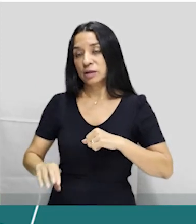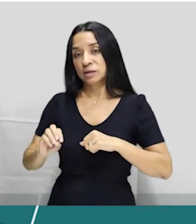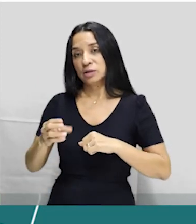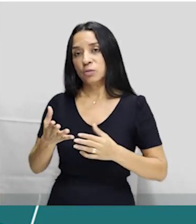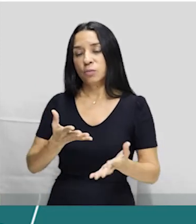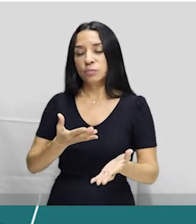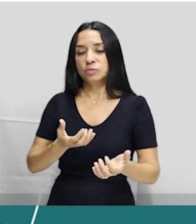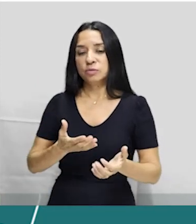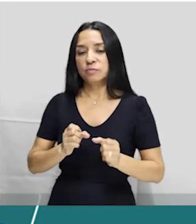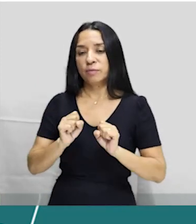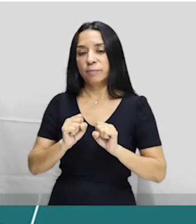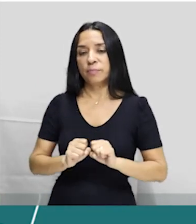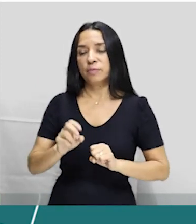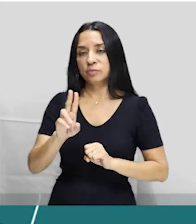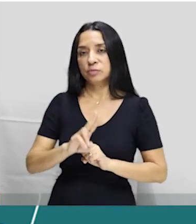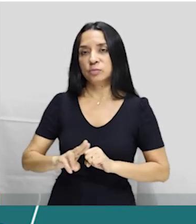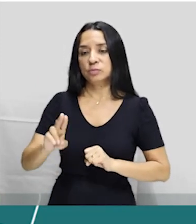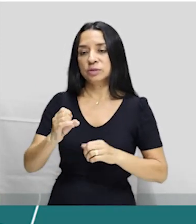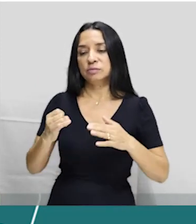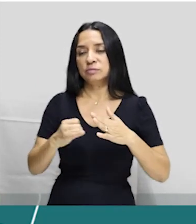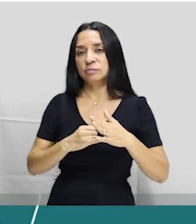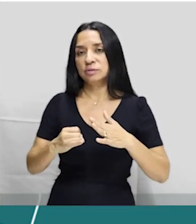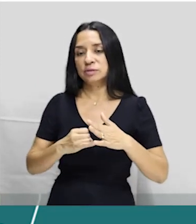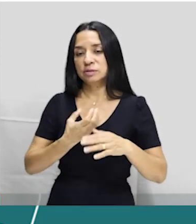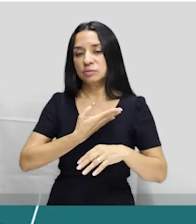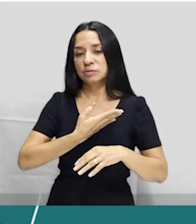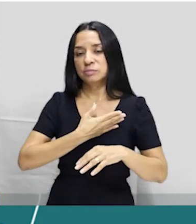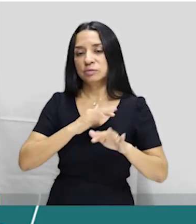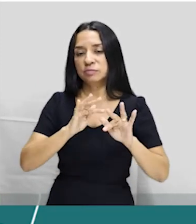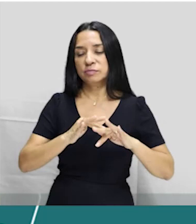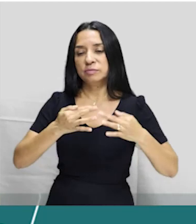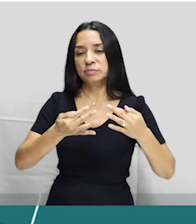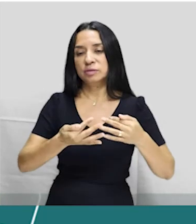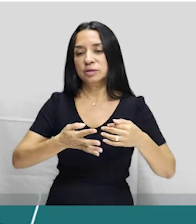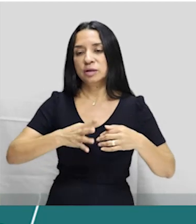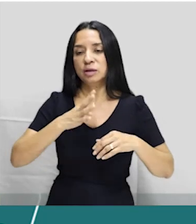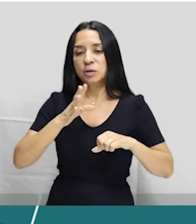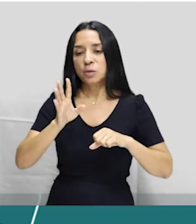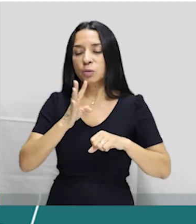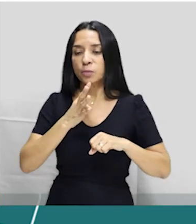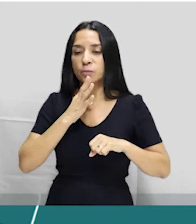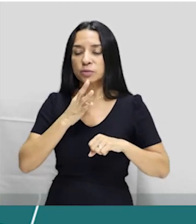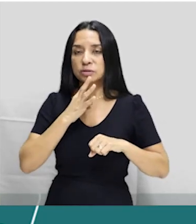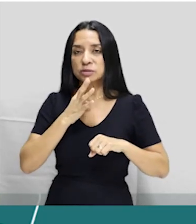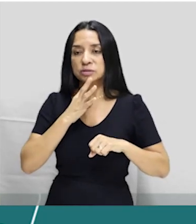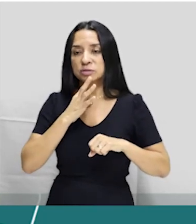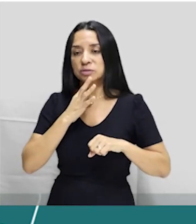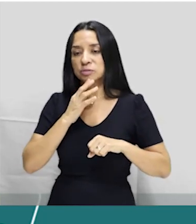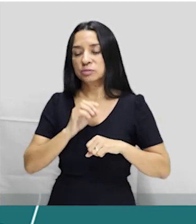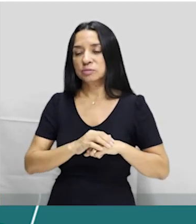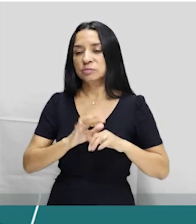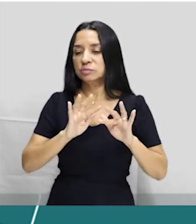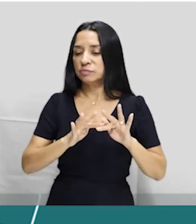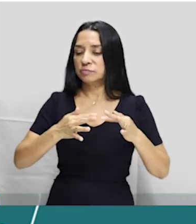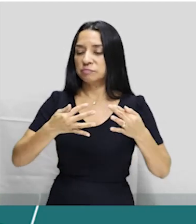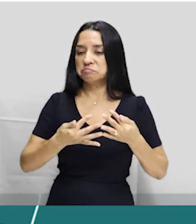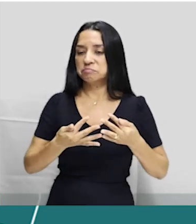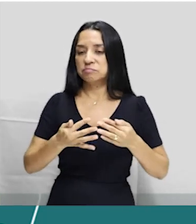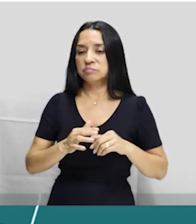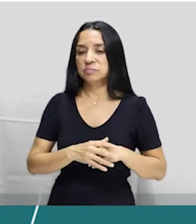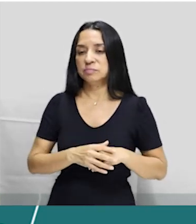Então, eu posso usar informalidade com amigos, familiares, conhecidos, conhecidos de